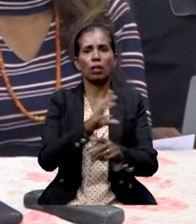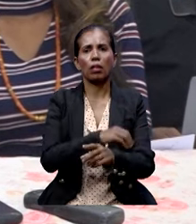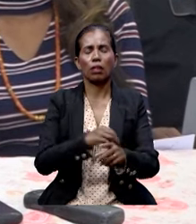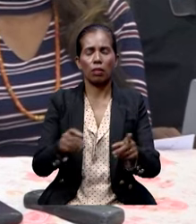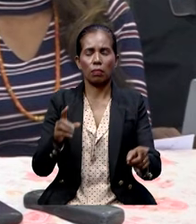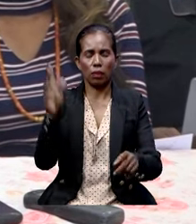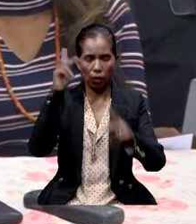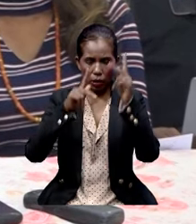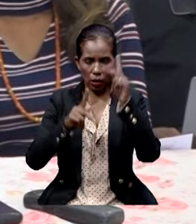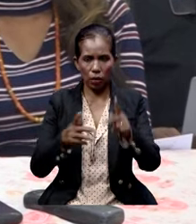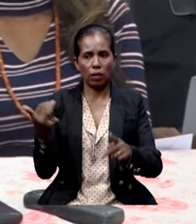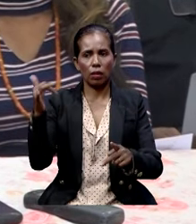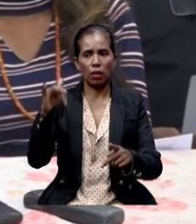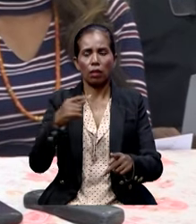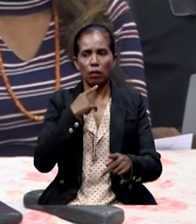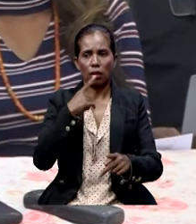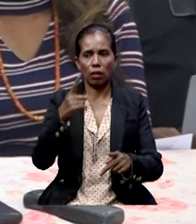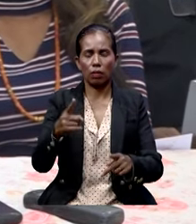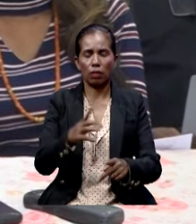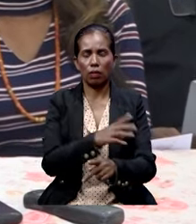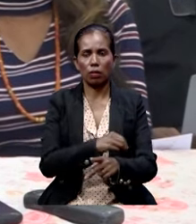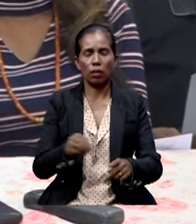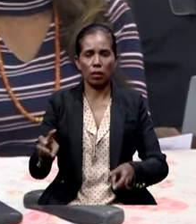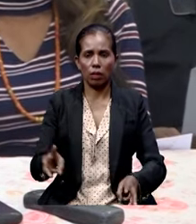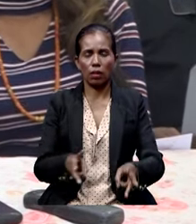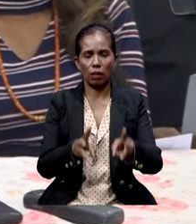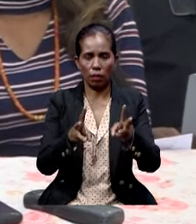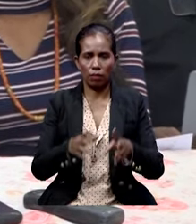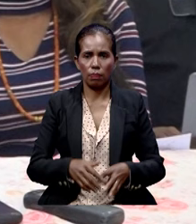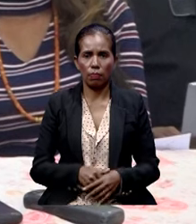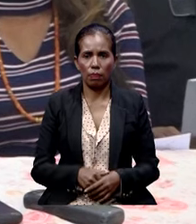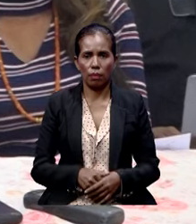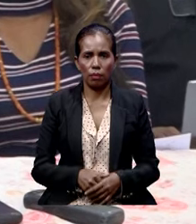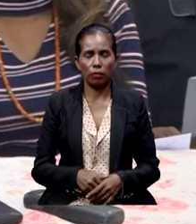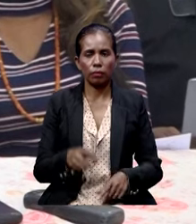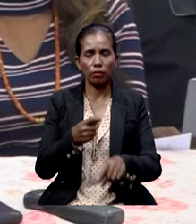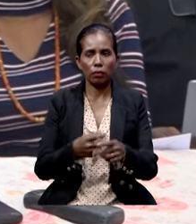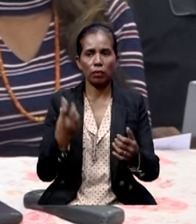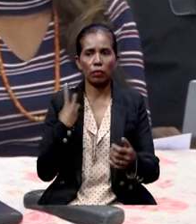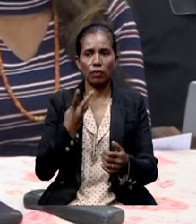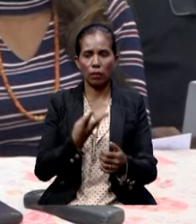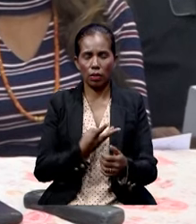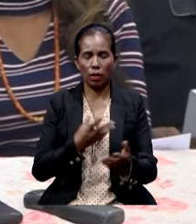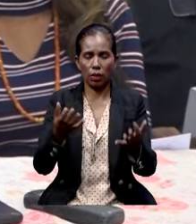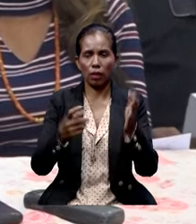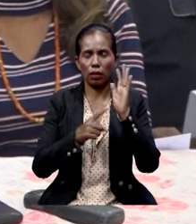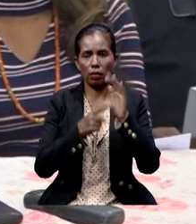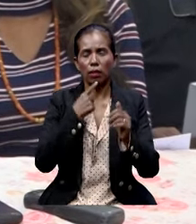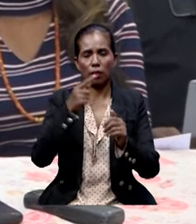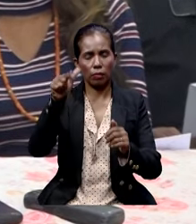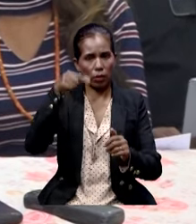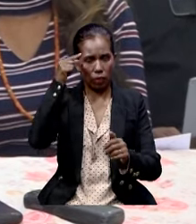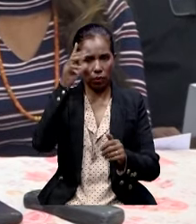imediata ba kaju hirak nebe considera agresivo ia dalam. Ho situasaun hiranemak, hakarak rekomenda ba